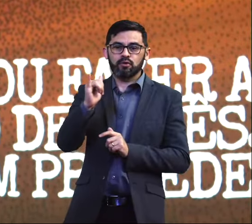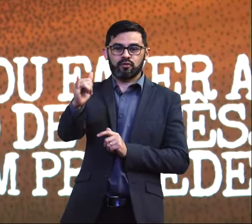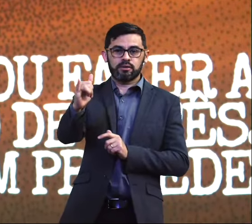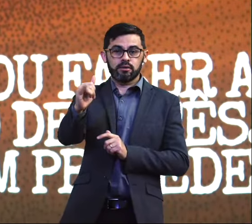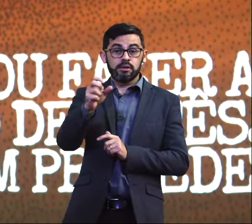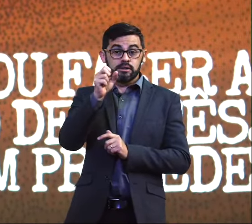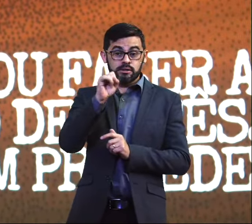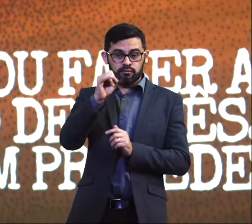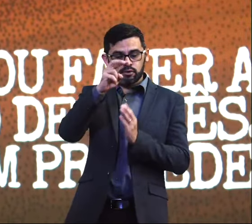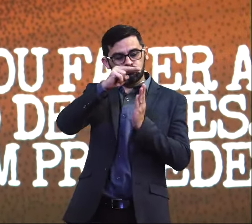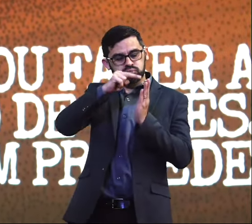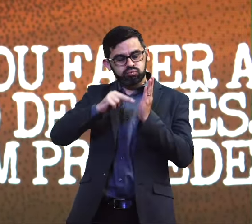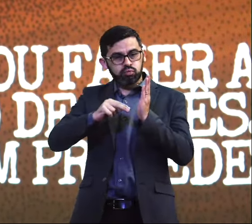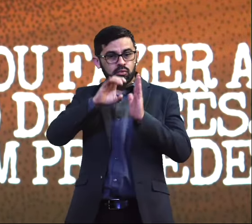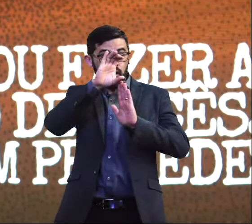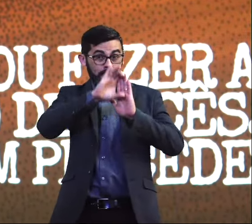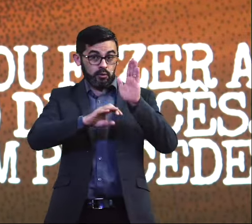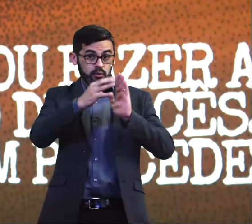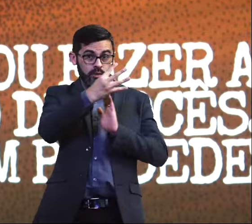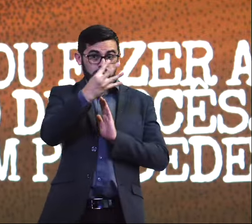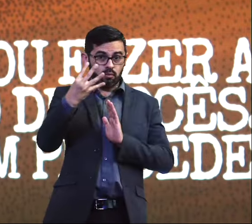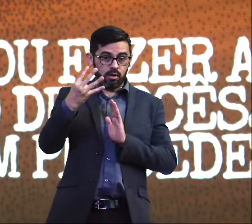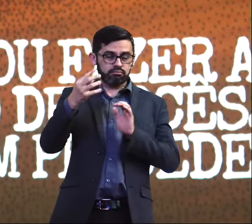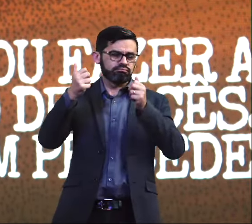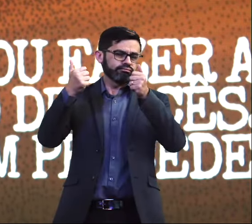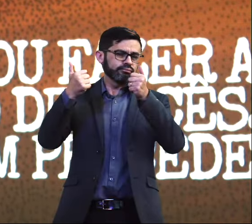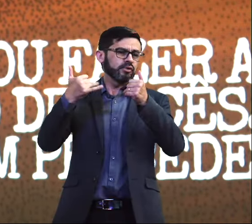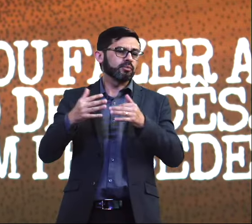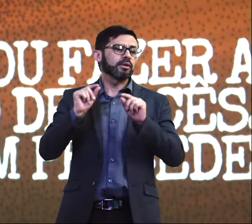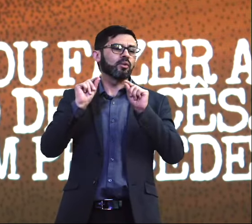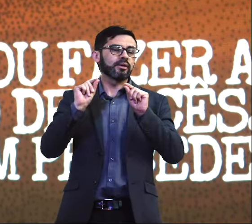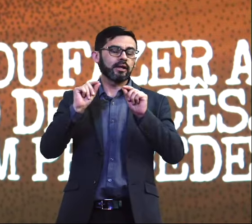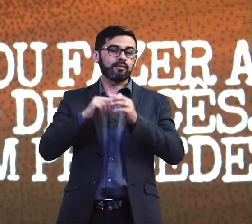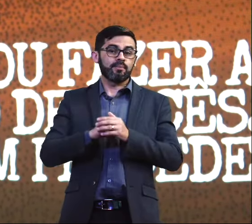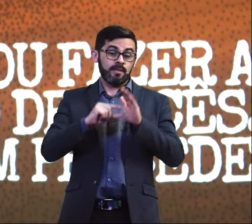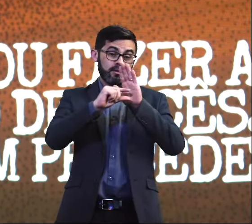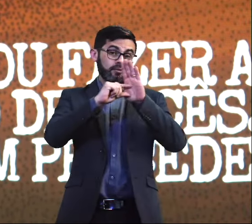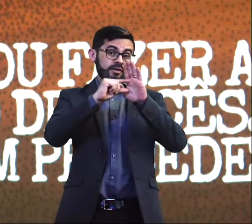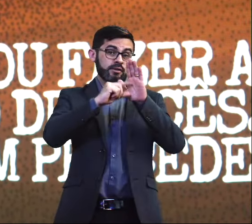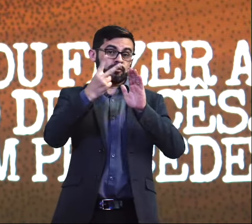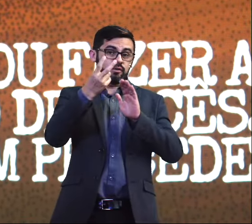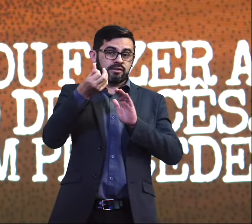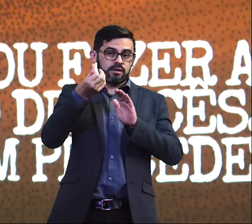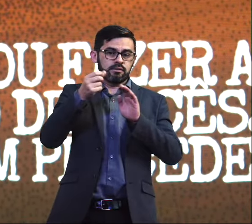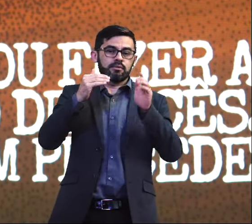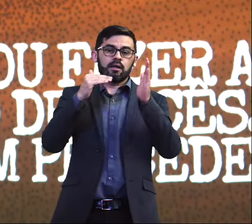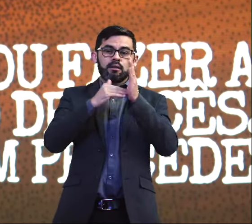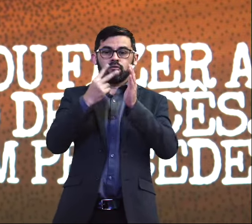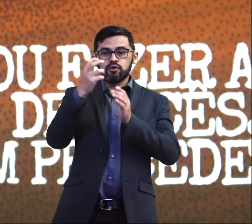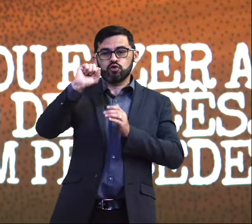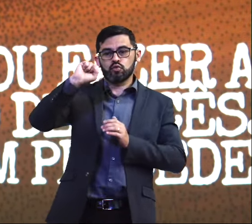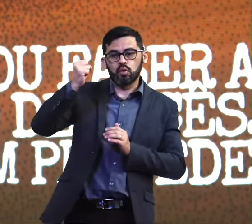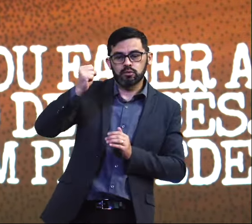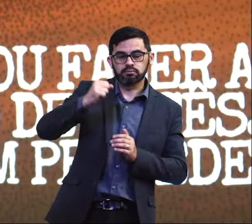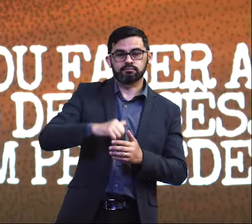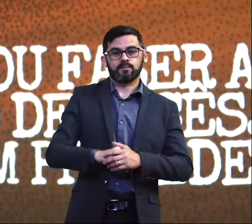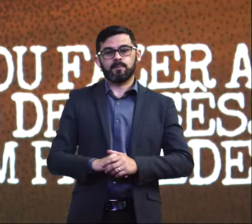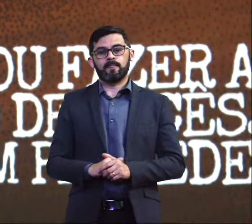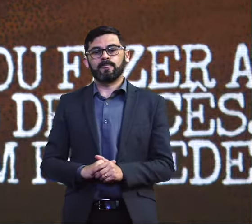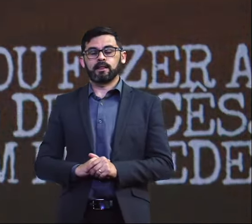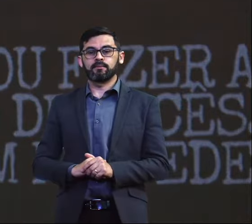continuar lendo Isaías 44, ele vai dizer assim no versículo 26 e 28. Mas eu faço